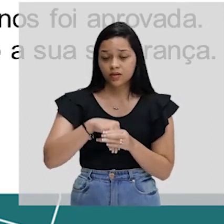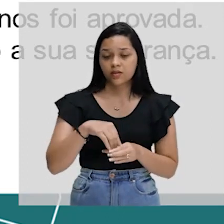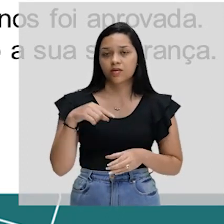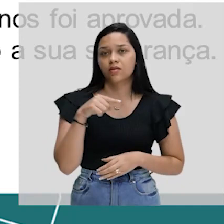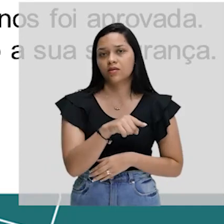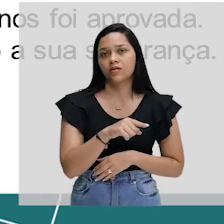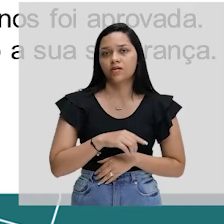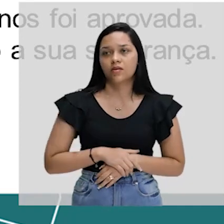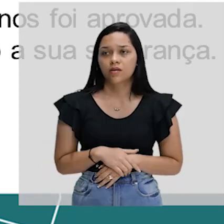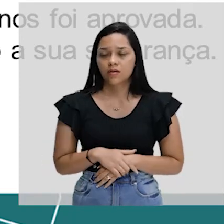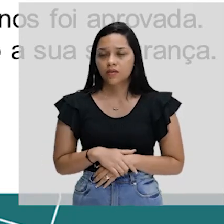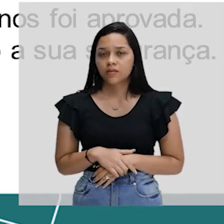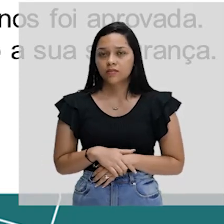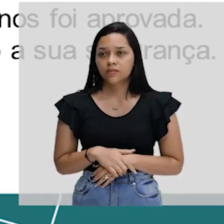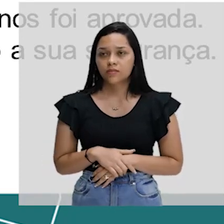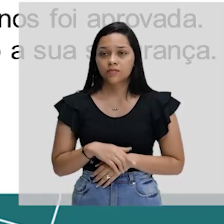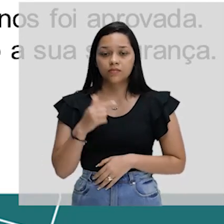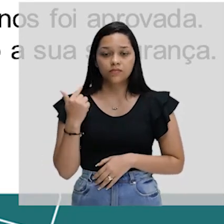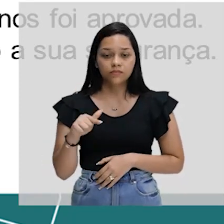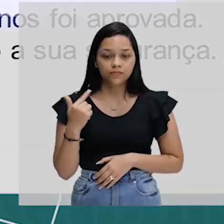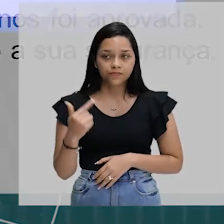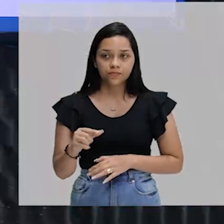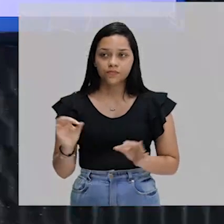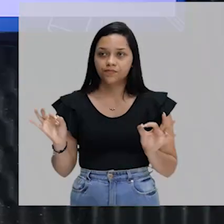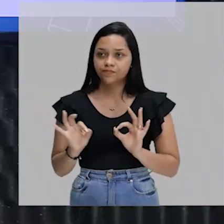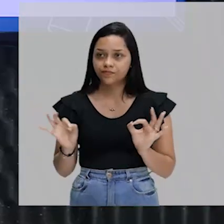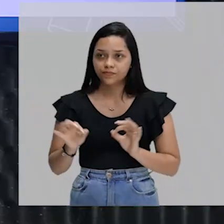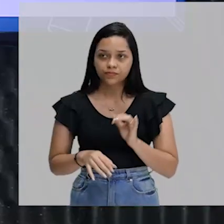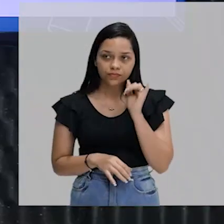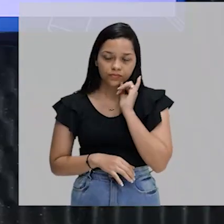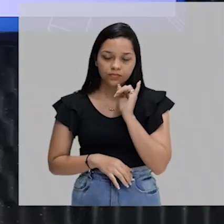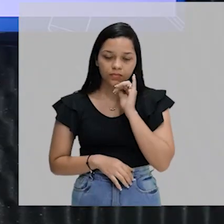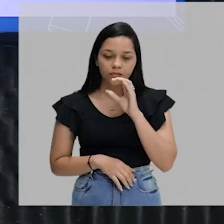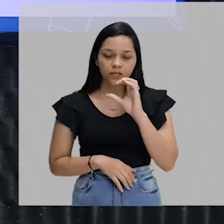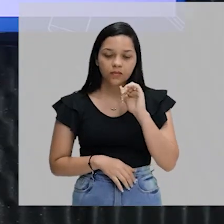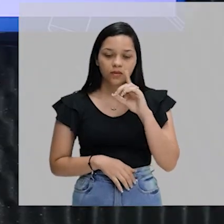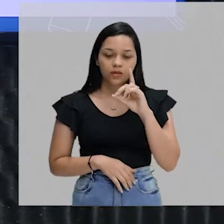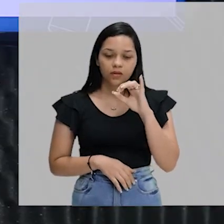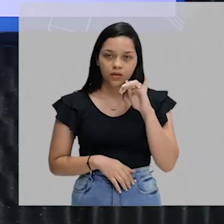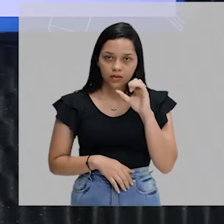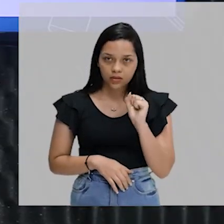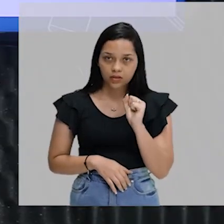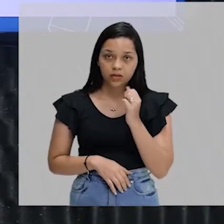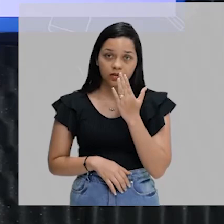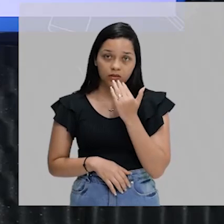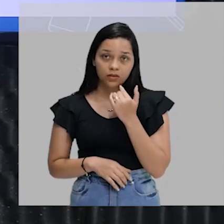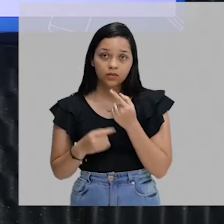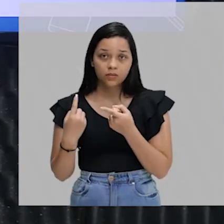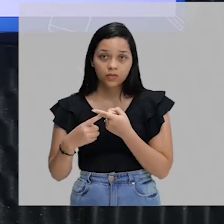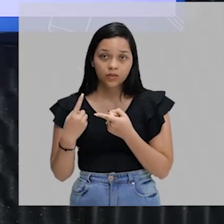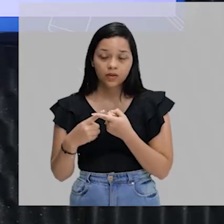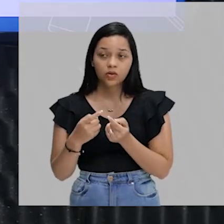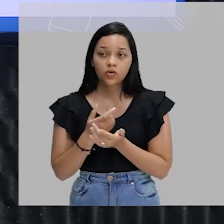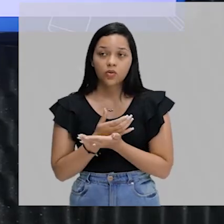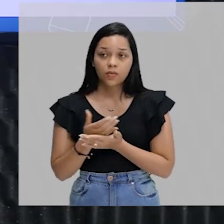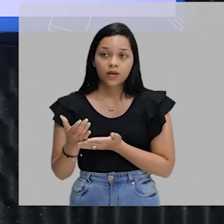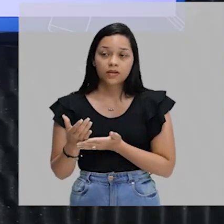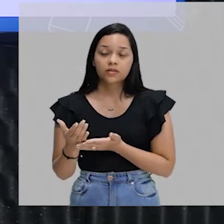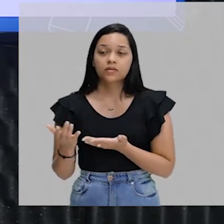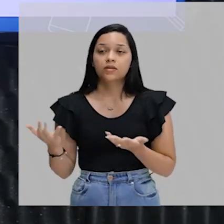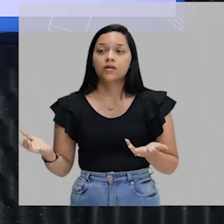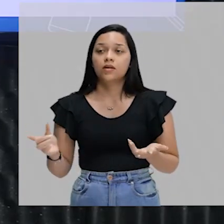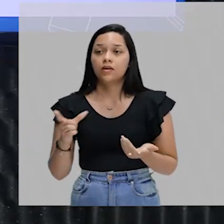linhagem. E isso não vai afetar, por exemplo, as cadeias alimentares. Tá? Porque se ele começa a